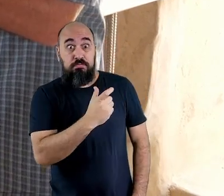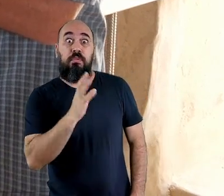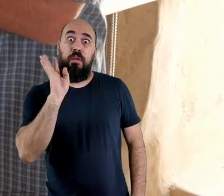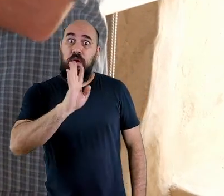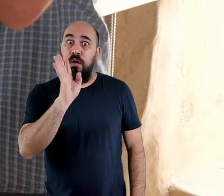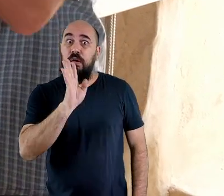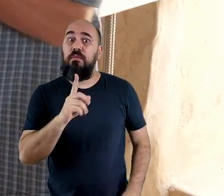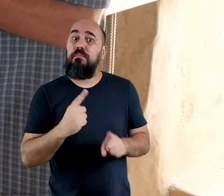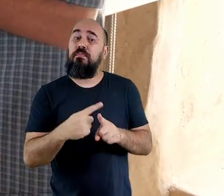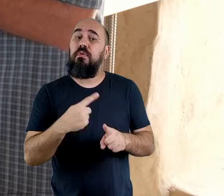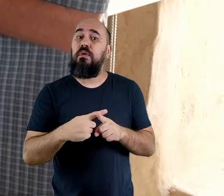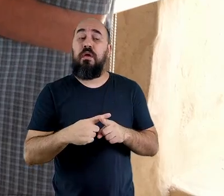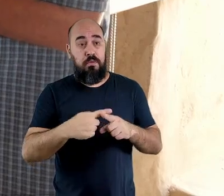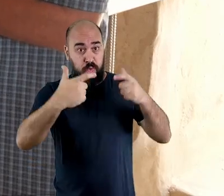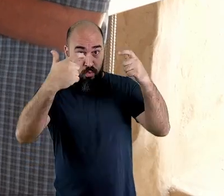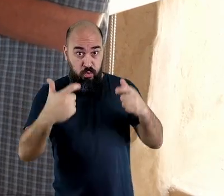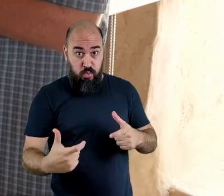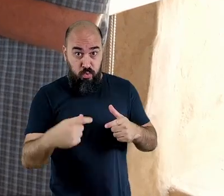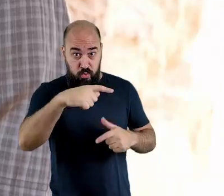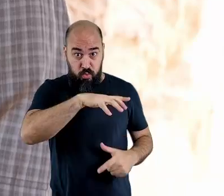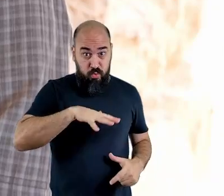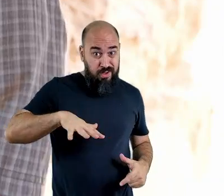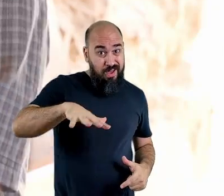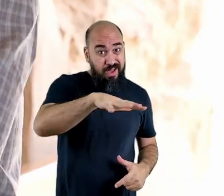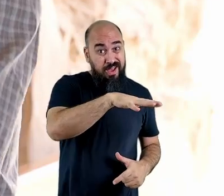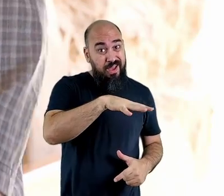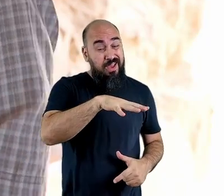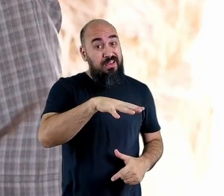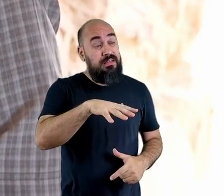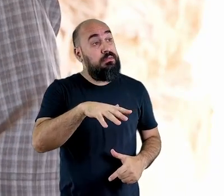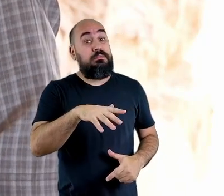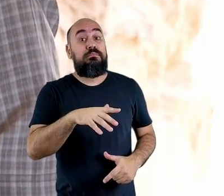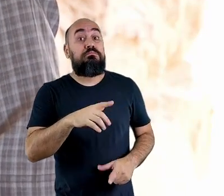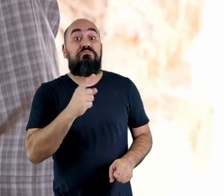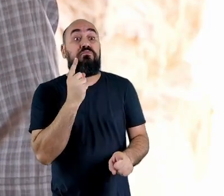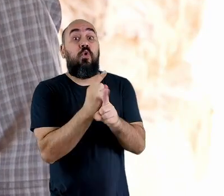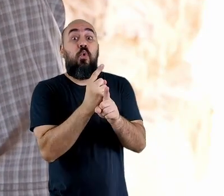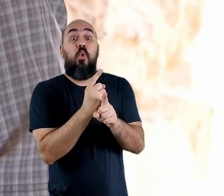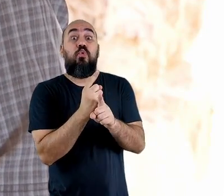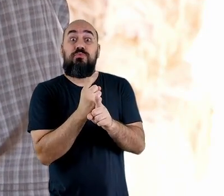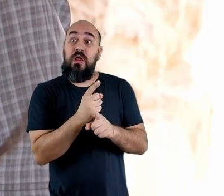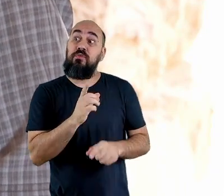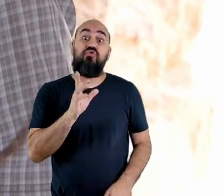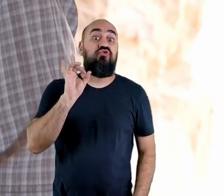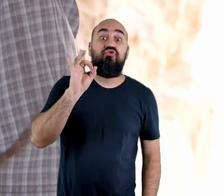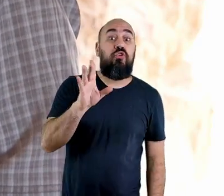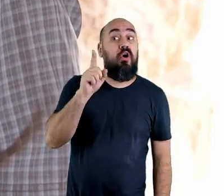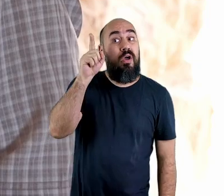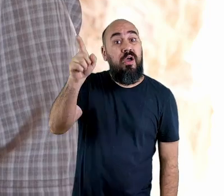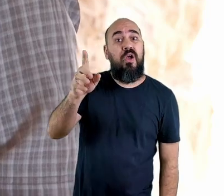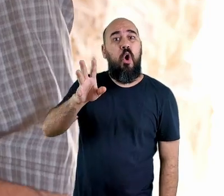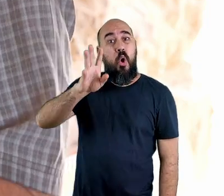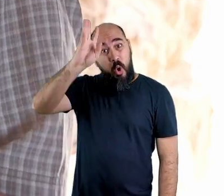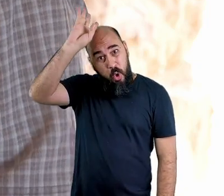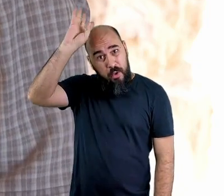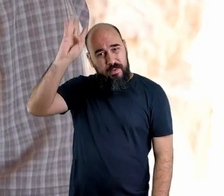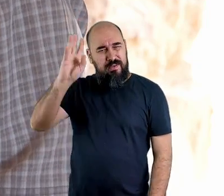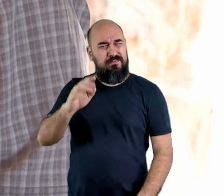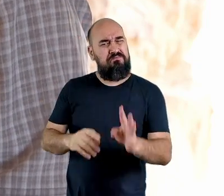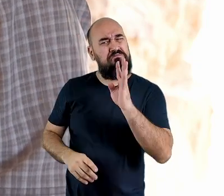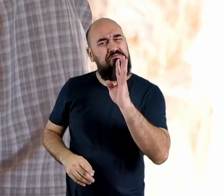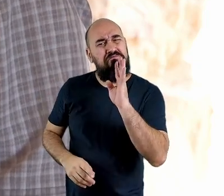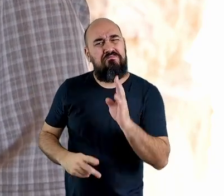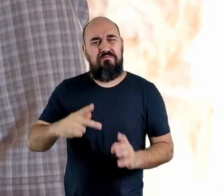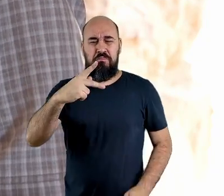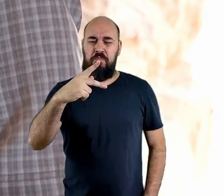nesse tempo no mundo romano algo parecido com isso? Tenho certeza de que você já ouviu falar de Pompeia na Itália, no sul da